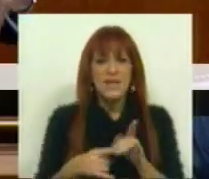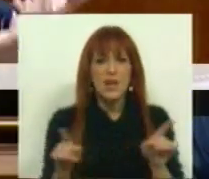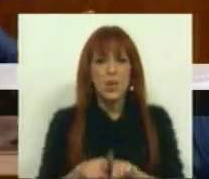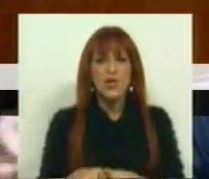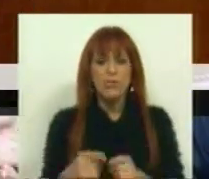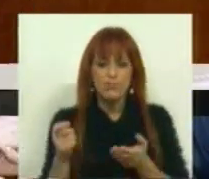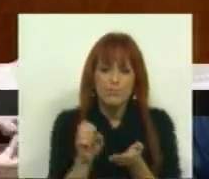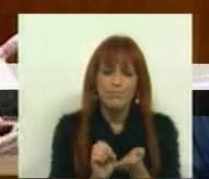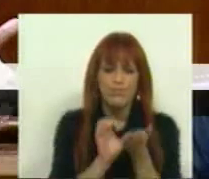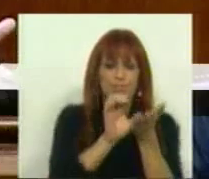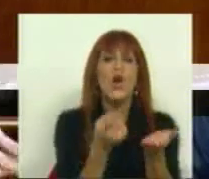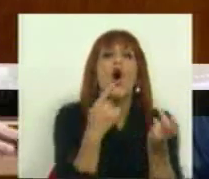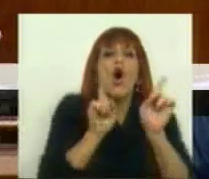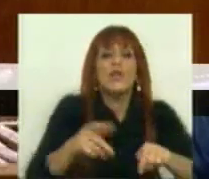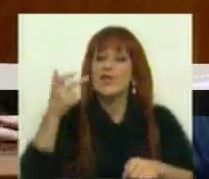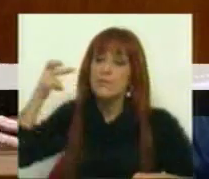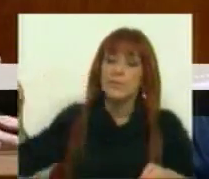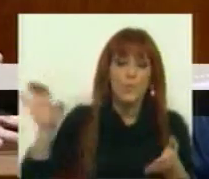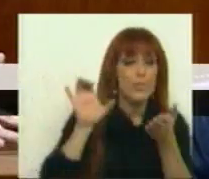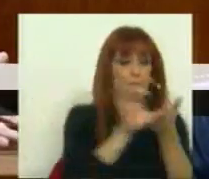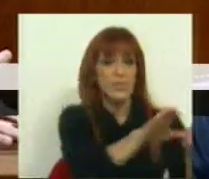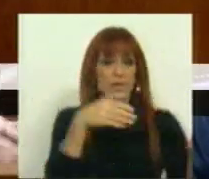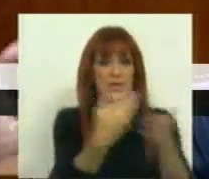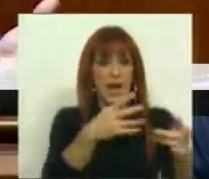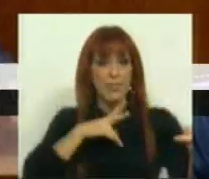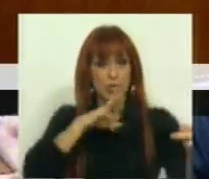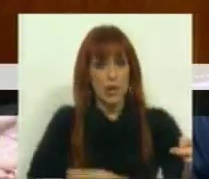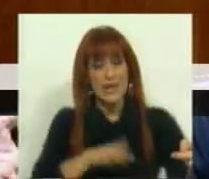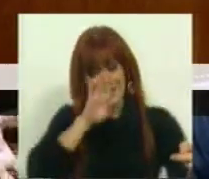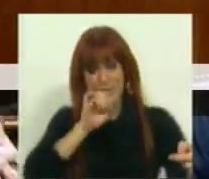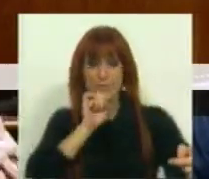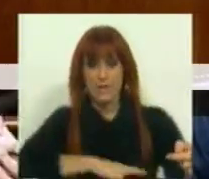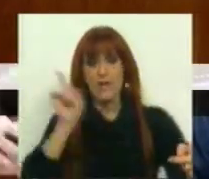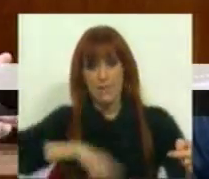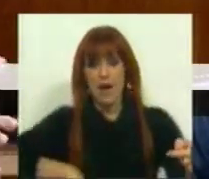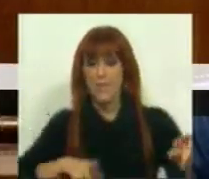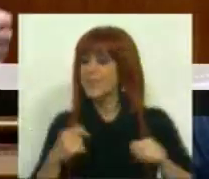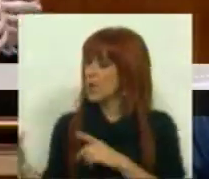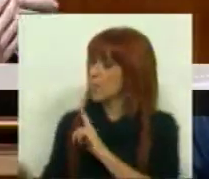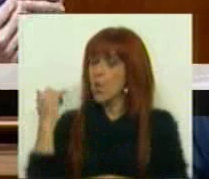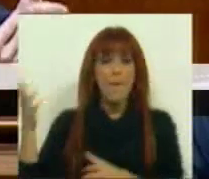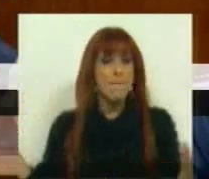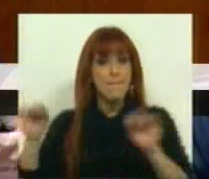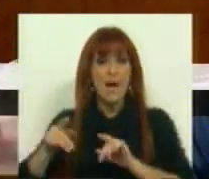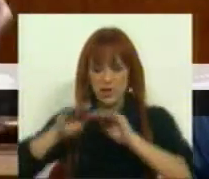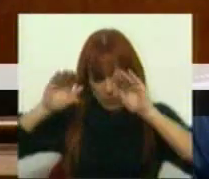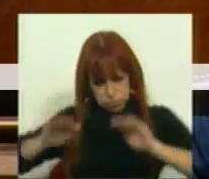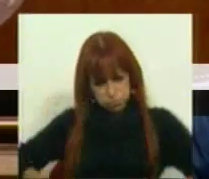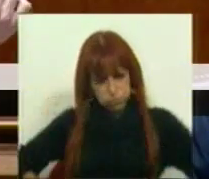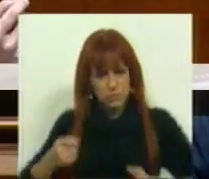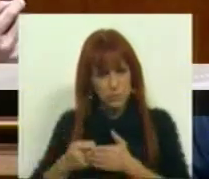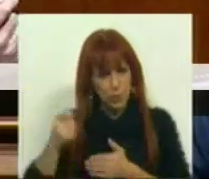de refinanciamento externo de Portugal e, se possível também, obter um maior alívio